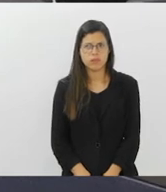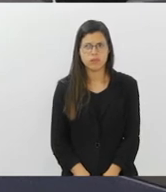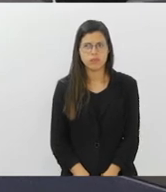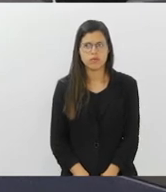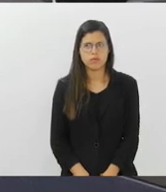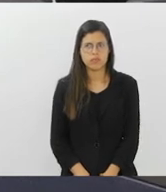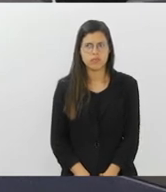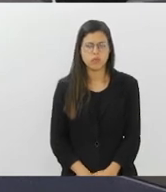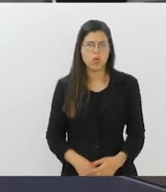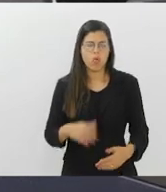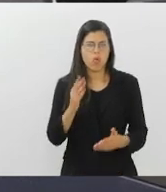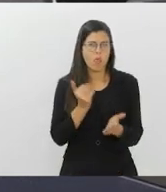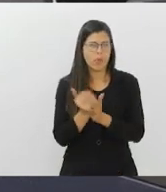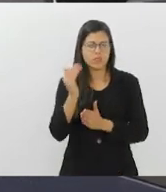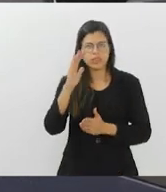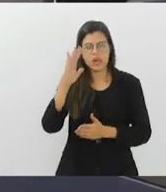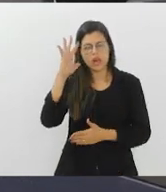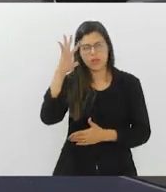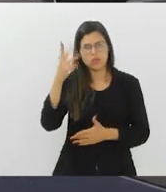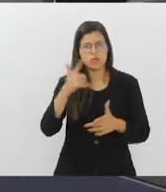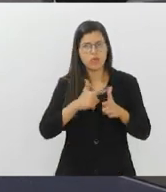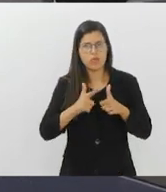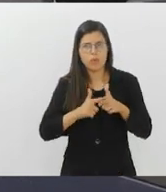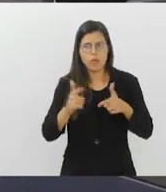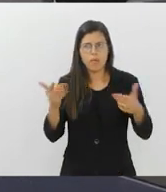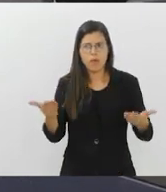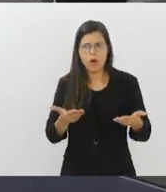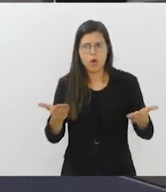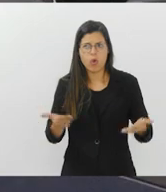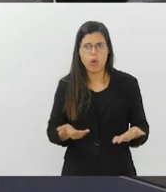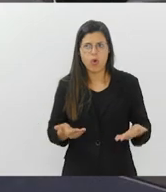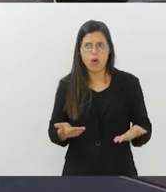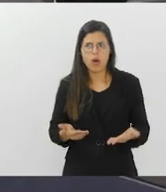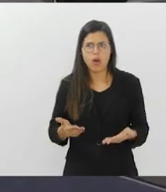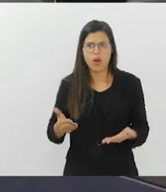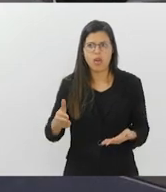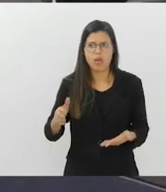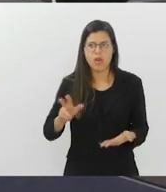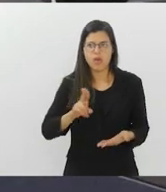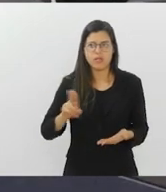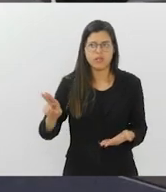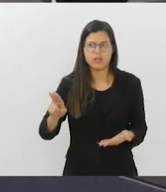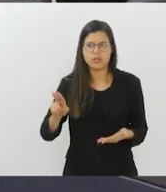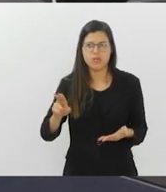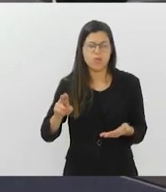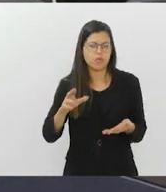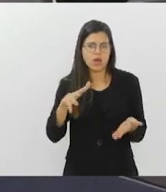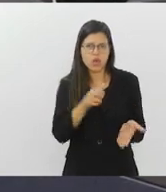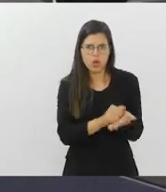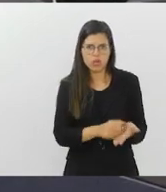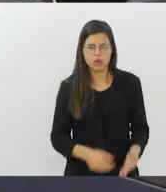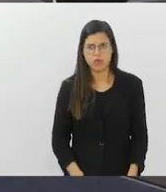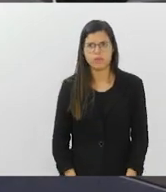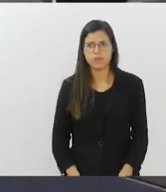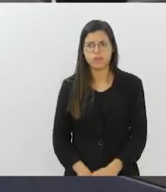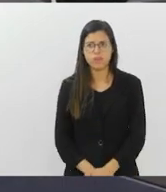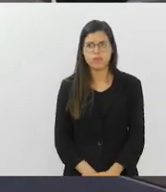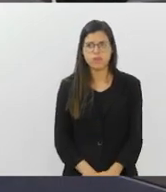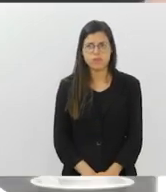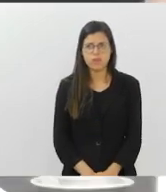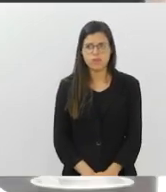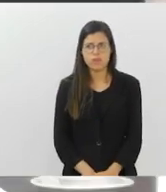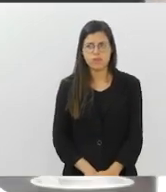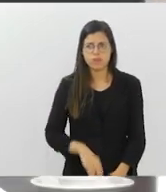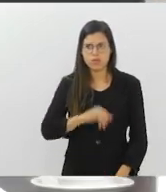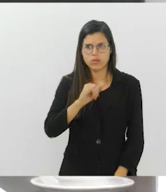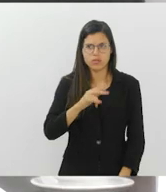fazer um balcão de resolver problema nossa CPI. Não, Júlio. Julião. Muito bem. Já